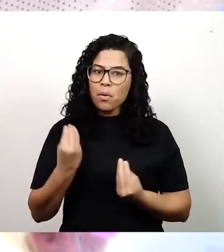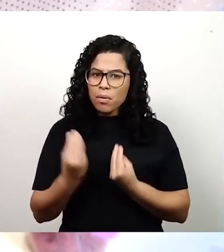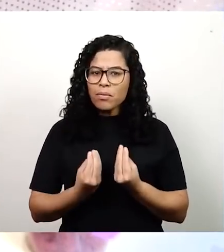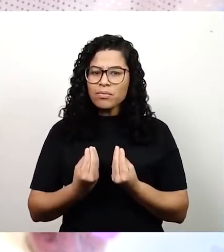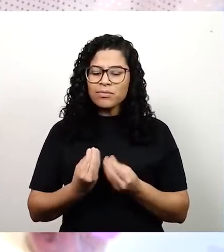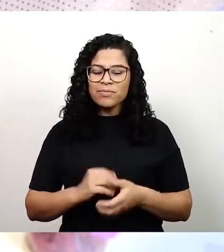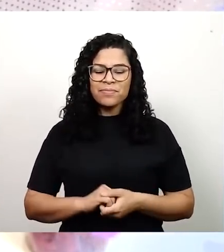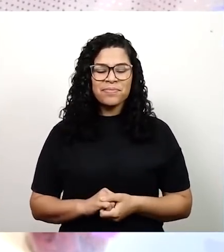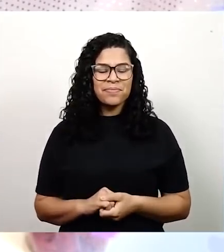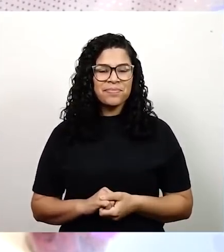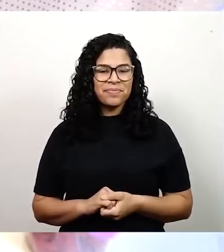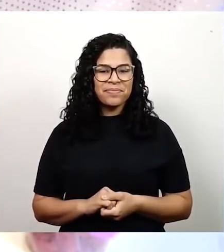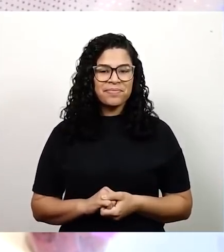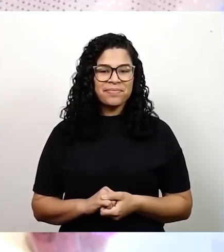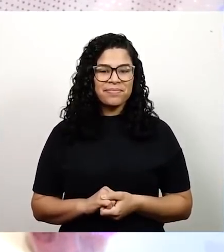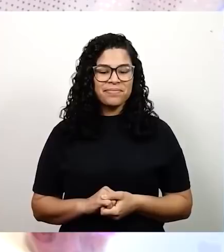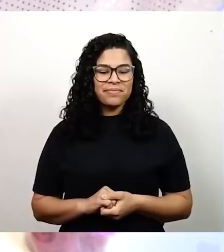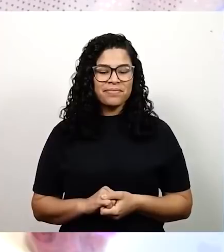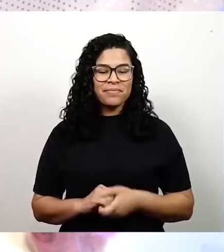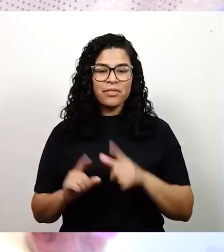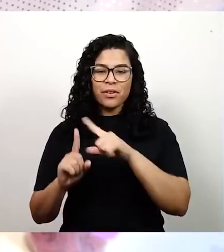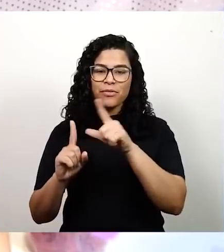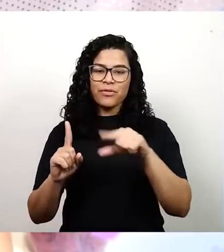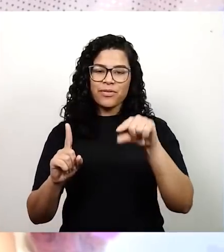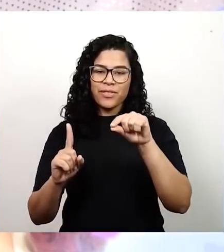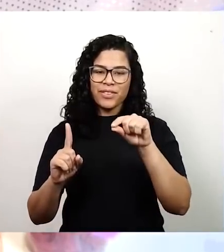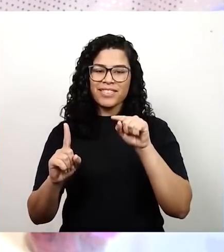tinta verde utilizando